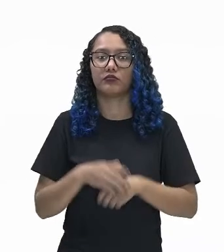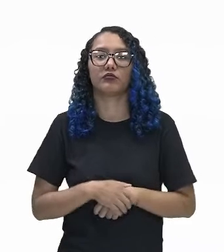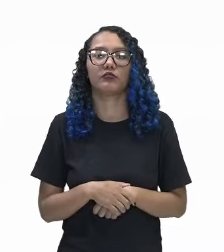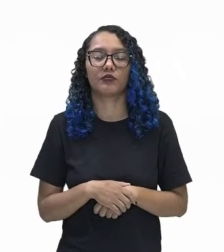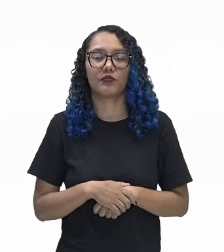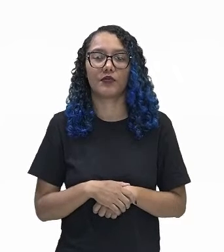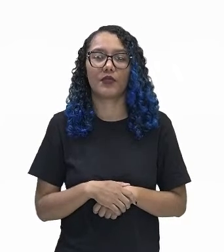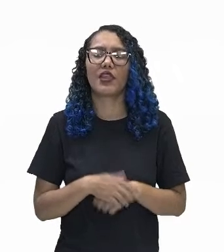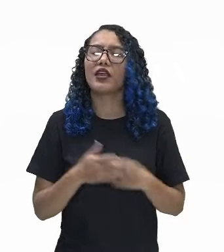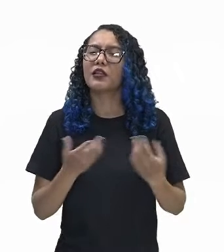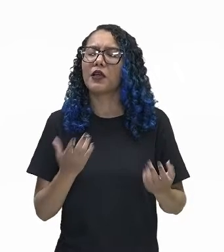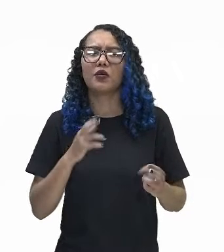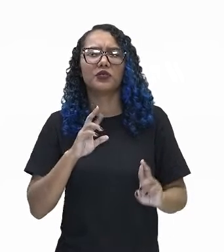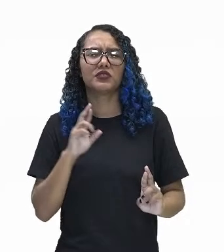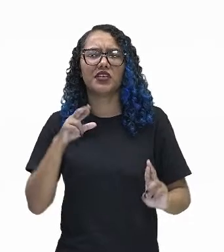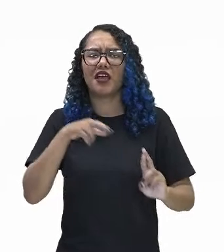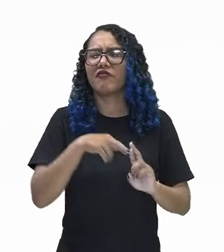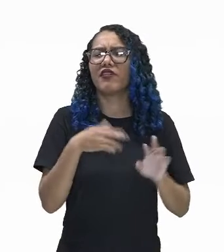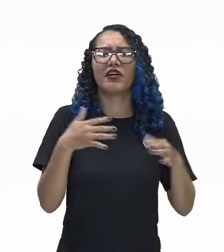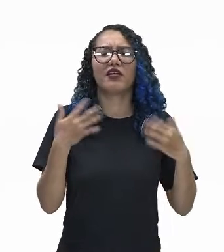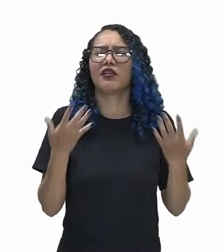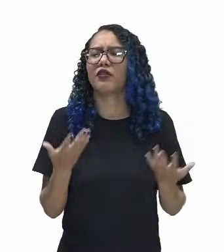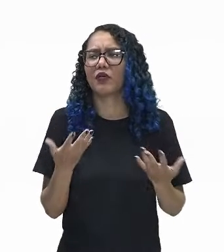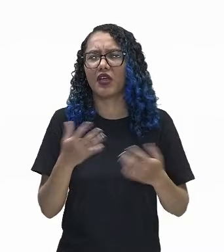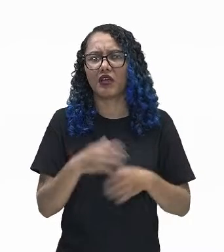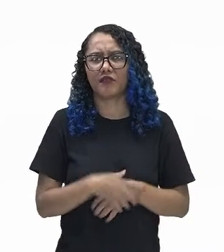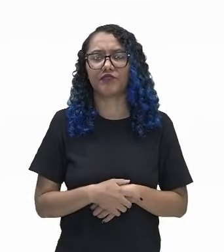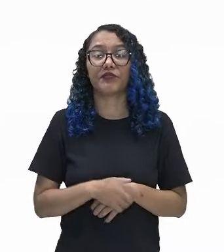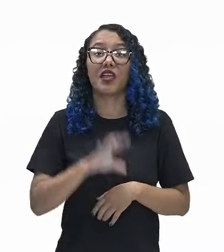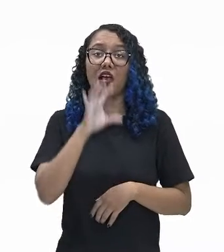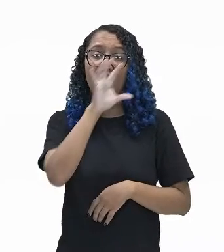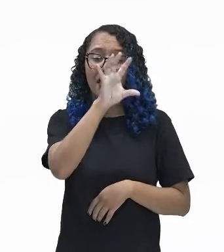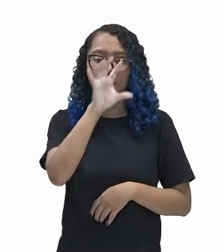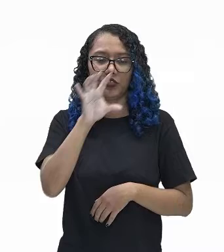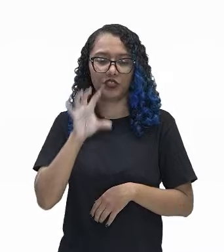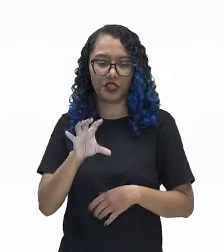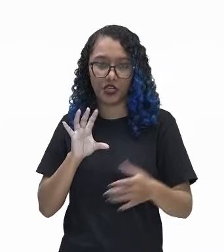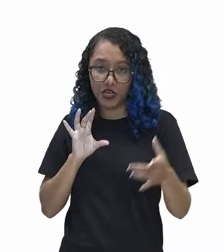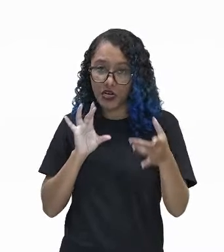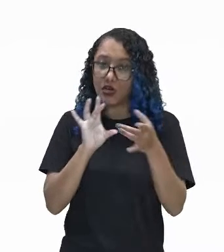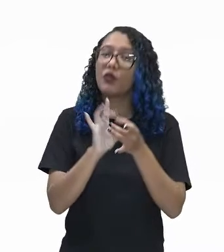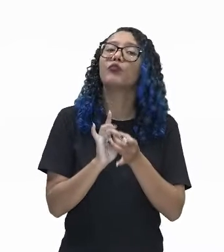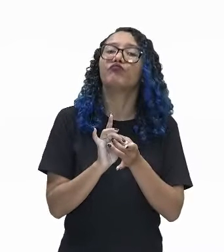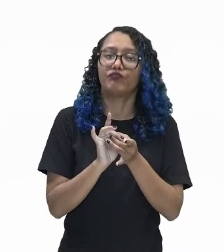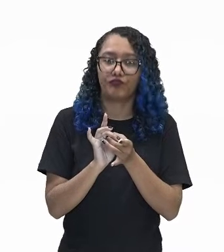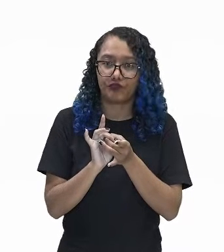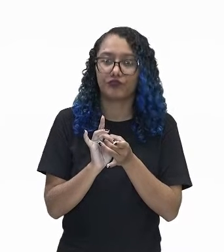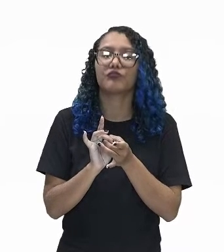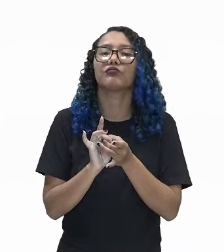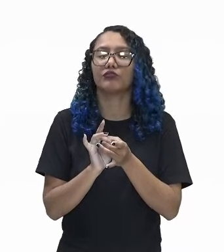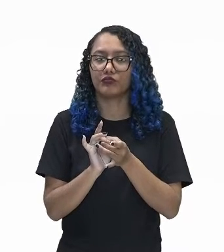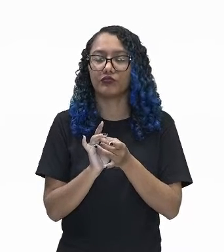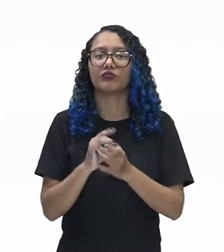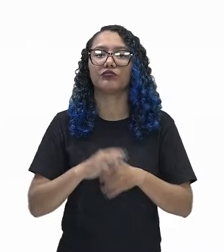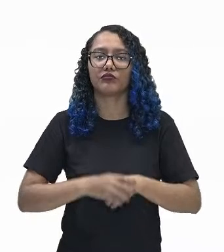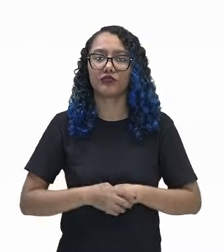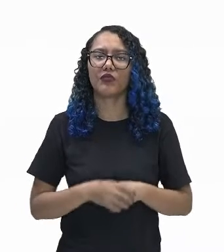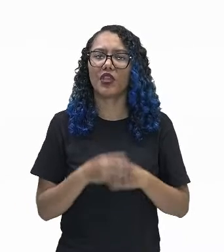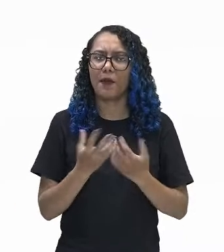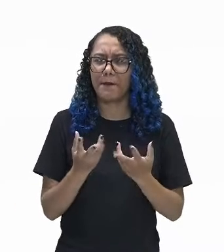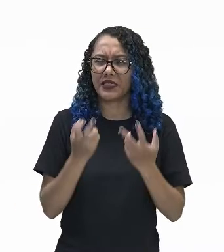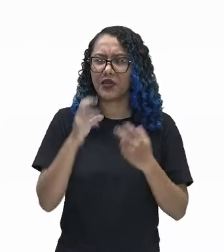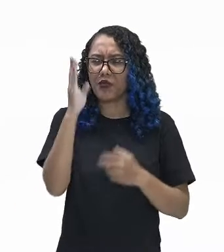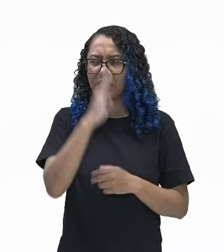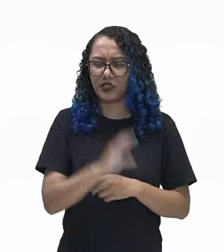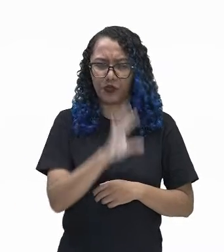está relacionada à região, ok? Região. Então, perceba que o Brasil ele tem várias regiões, tem